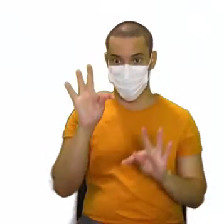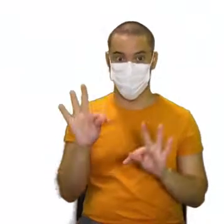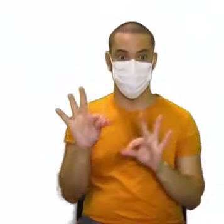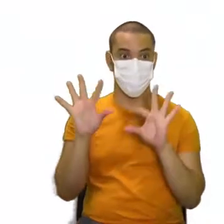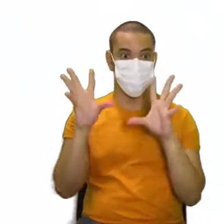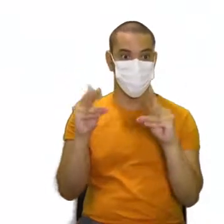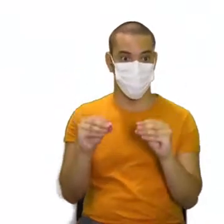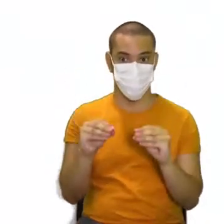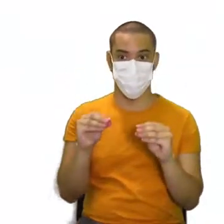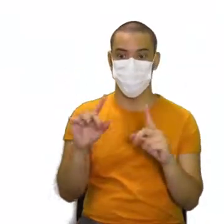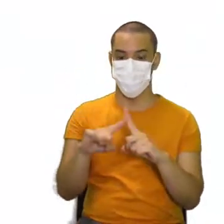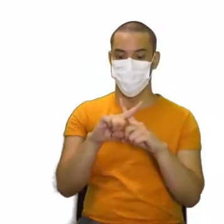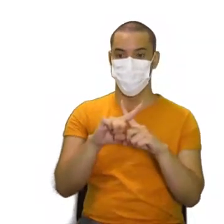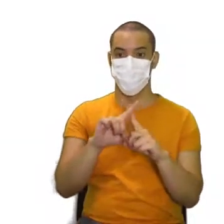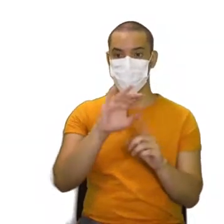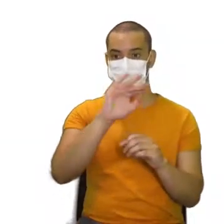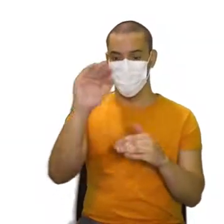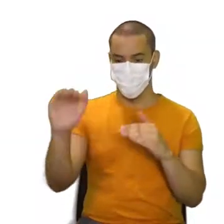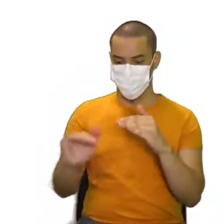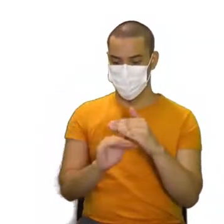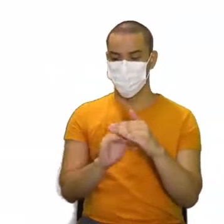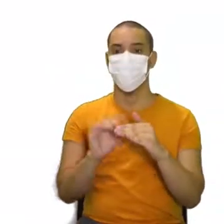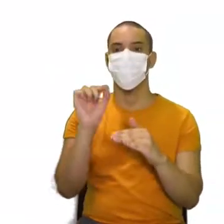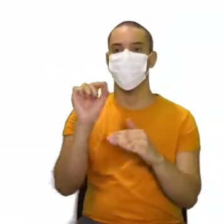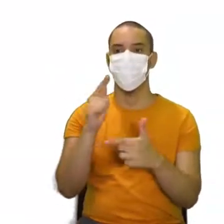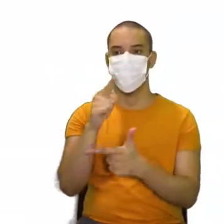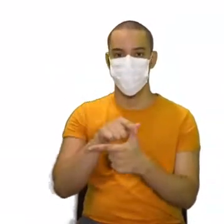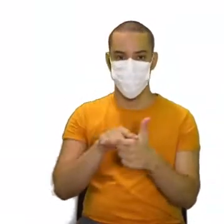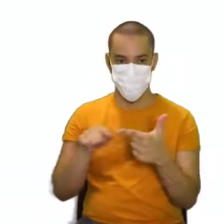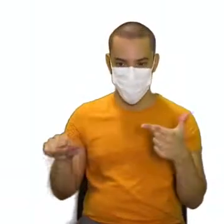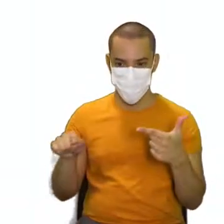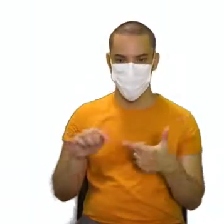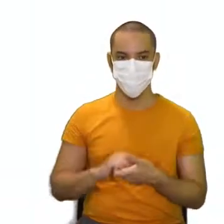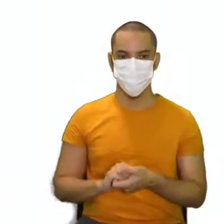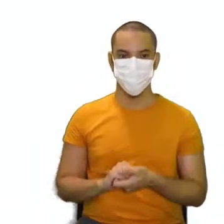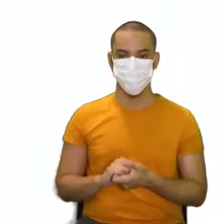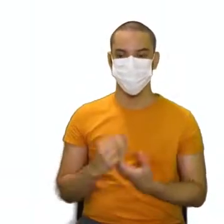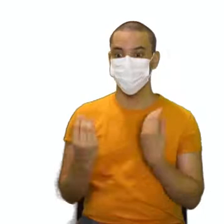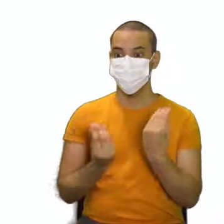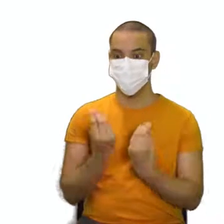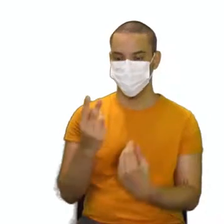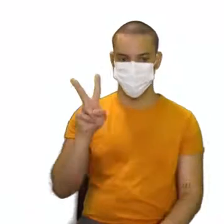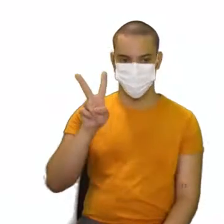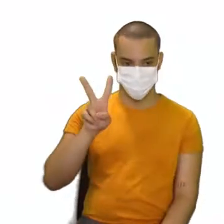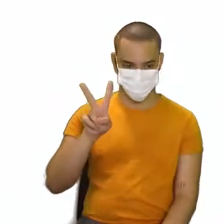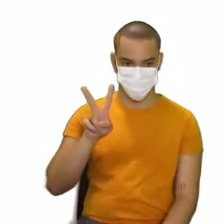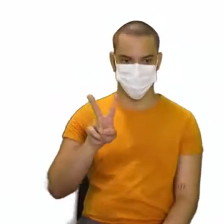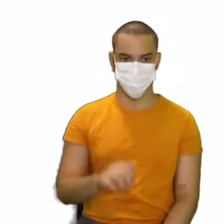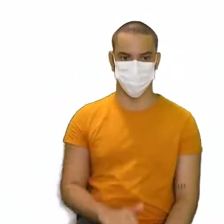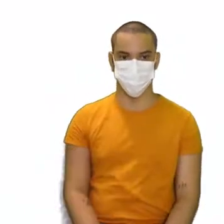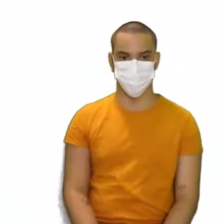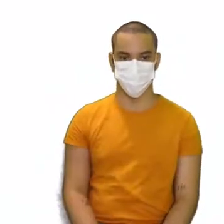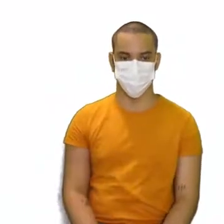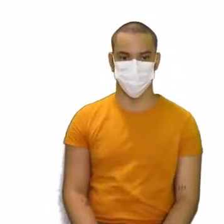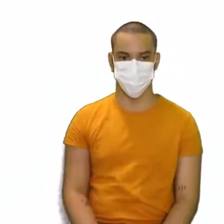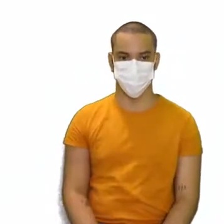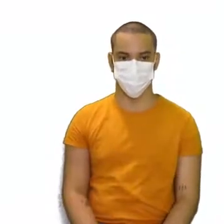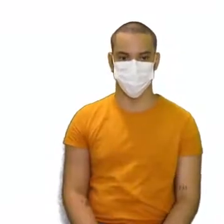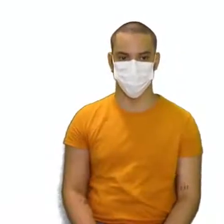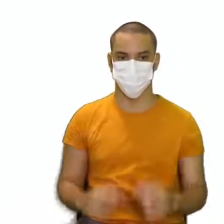B passa Divino foi isso que eu fiz como ver deixa eu tirar aqui